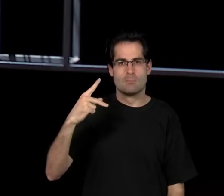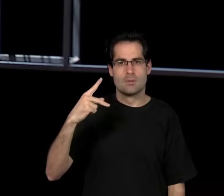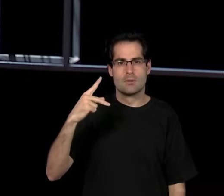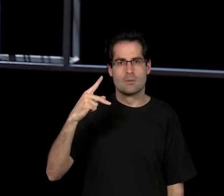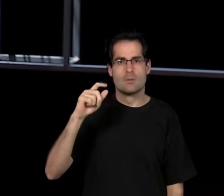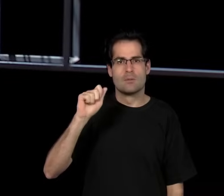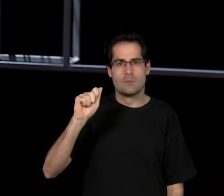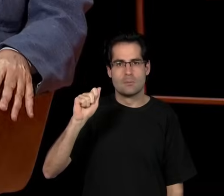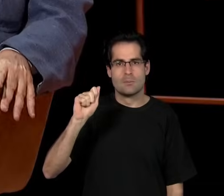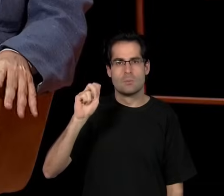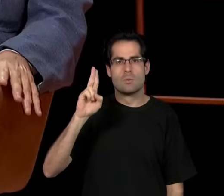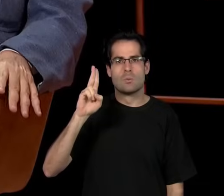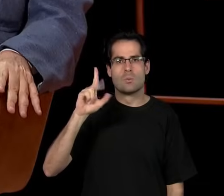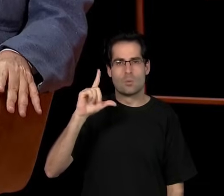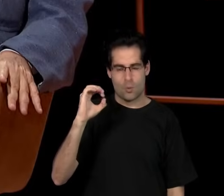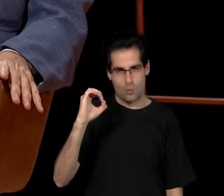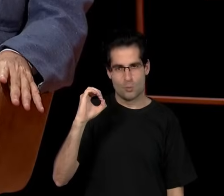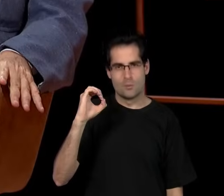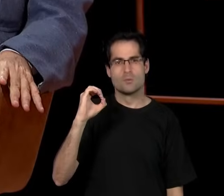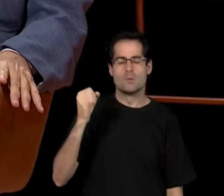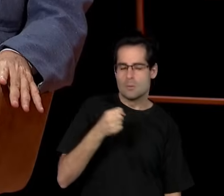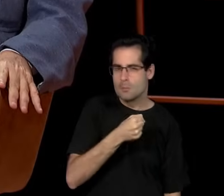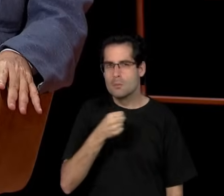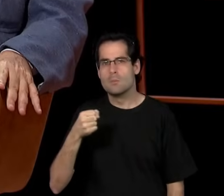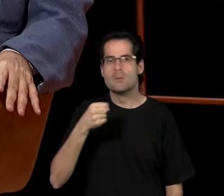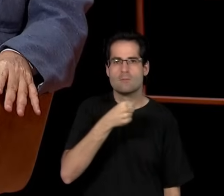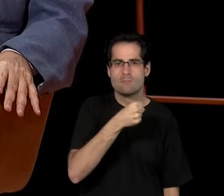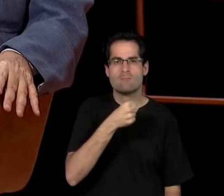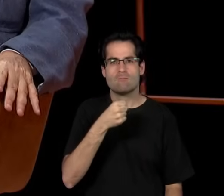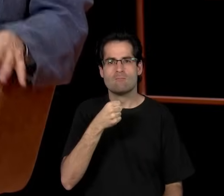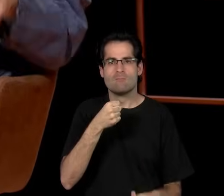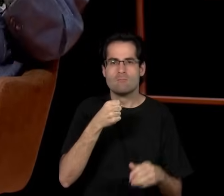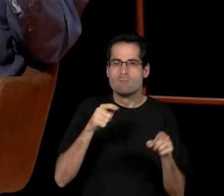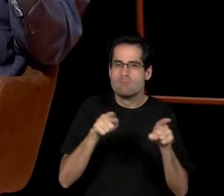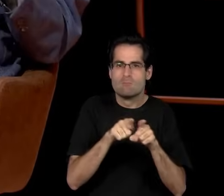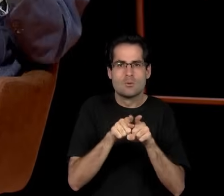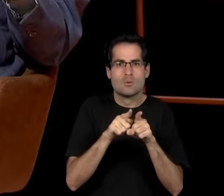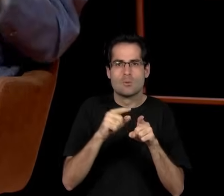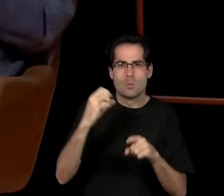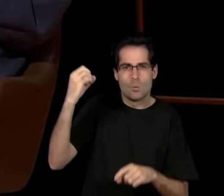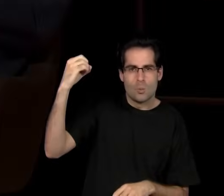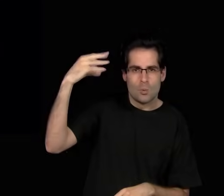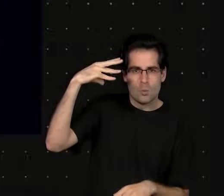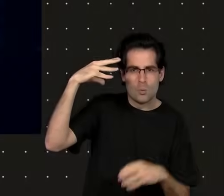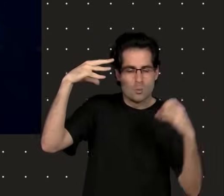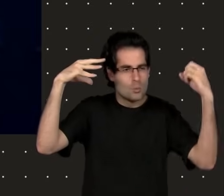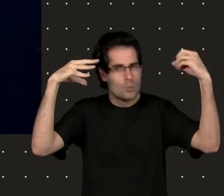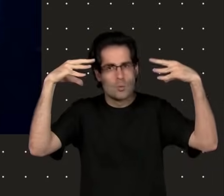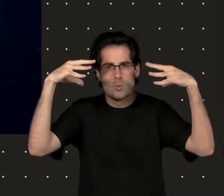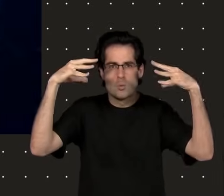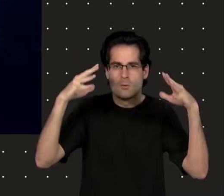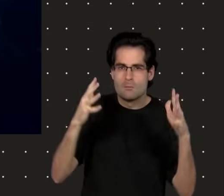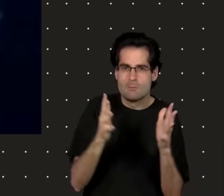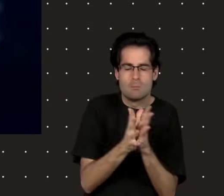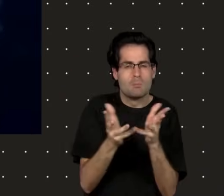Vocês acertaram. O Ney acertou uma iluminação fantástica, a direção maravilhosa.